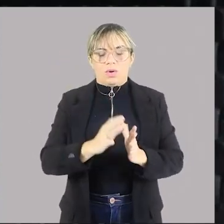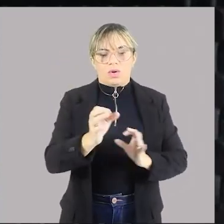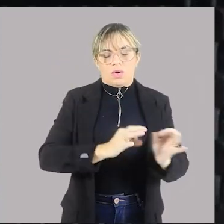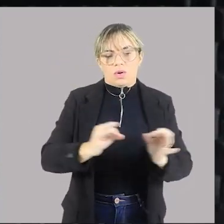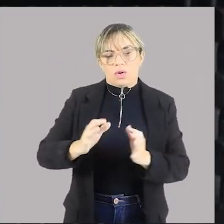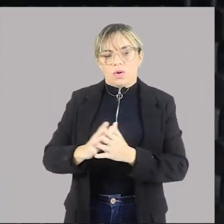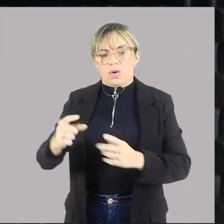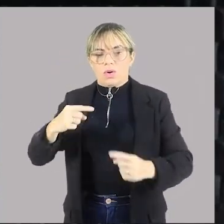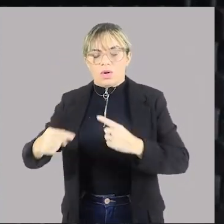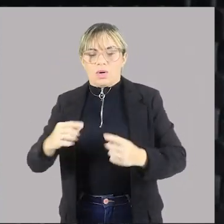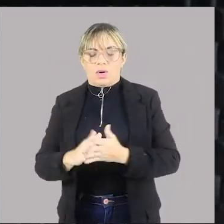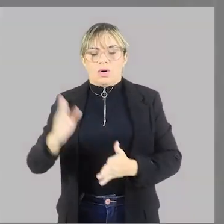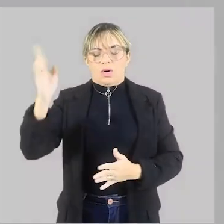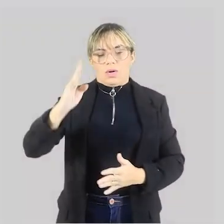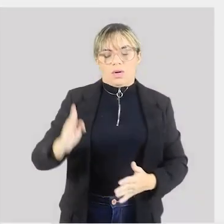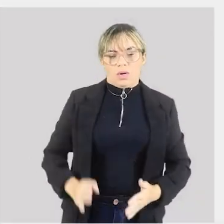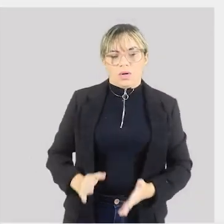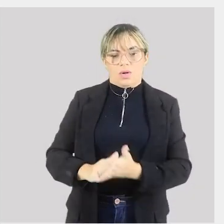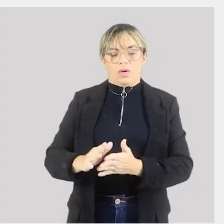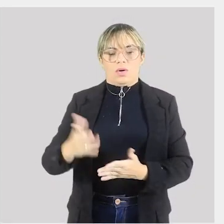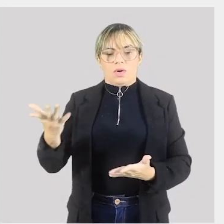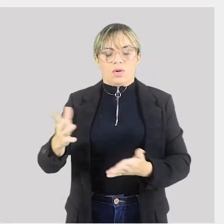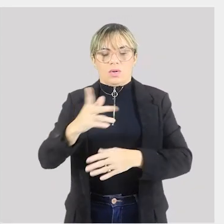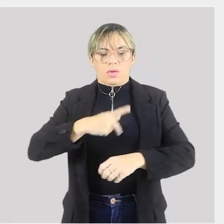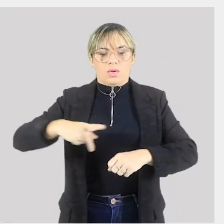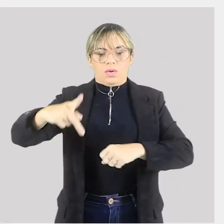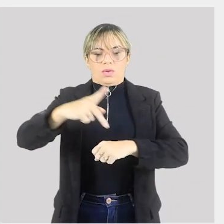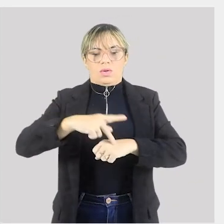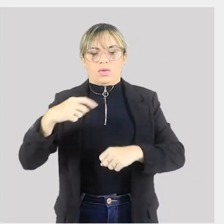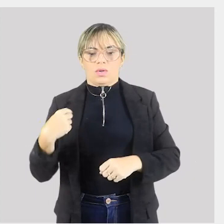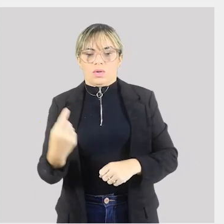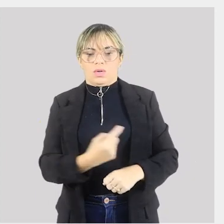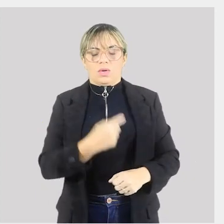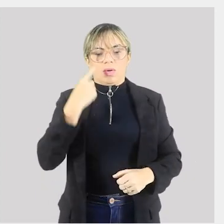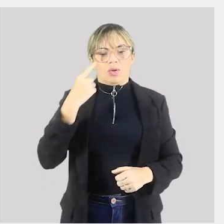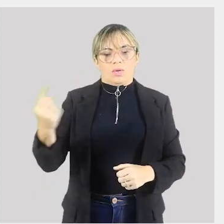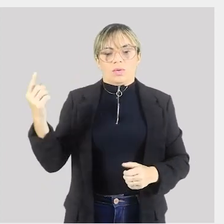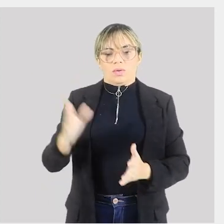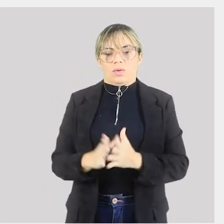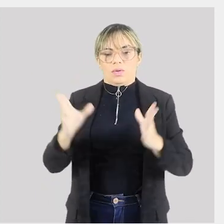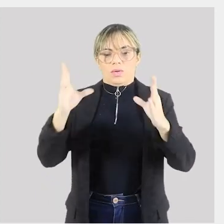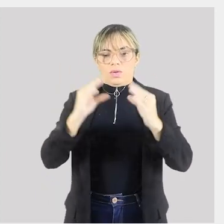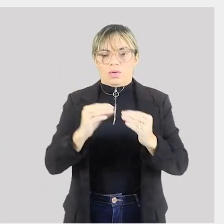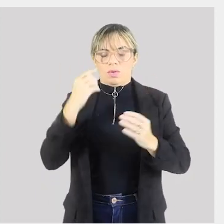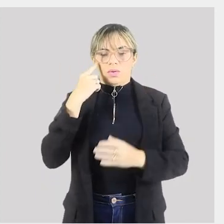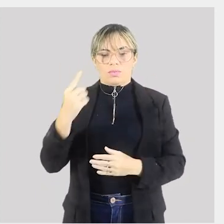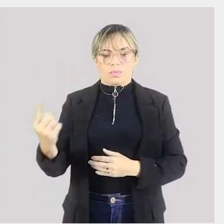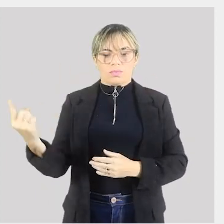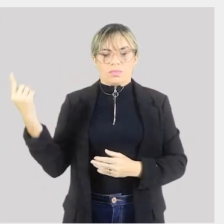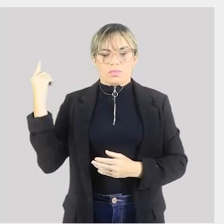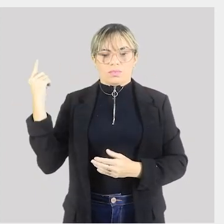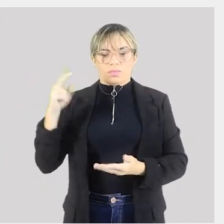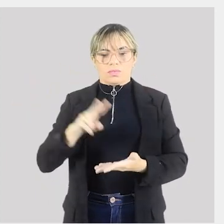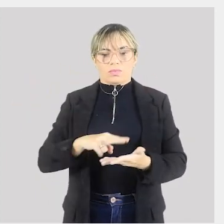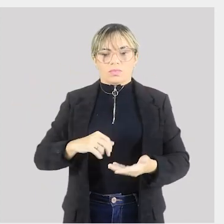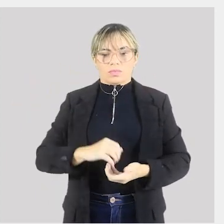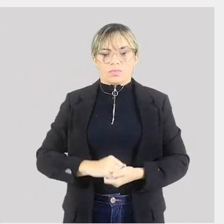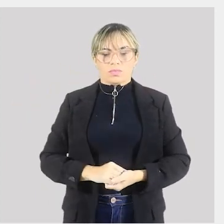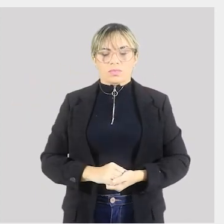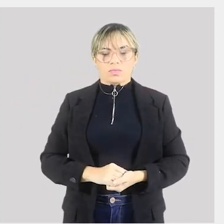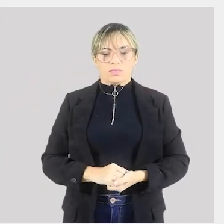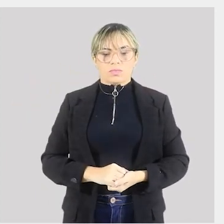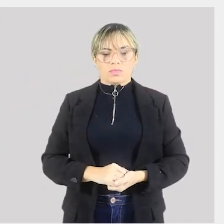jurídico-política do Estado brasileiro. Bom, o conceito, portanto, pode ser resumido dessa maneira. É um conjunto harmônico de